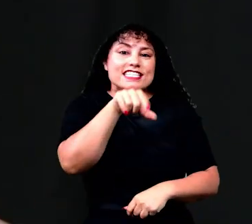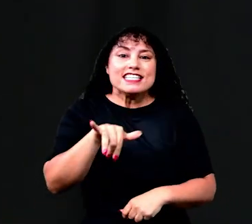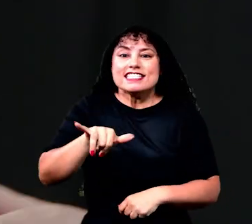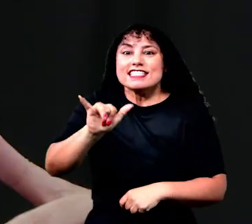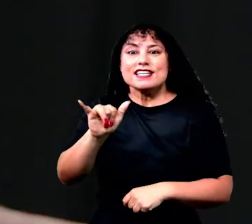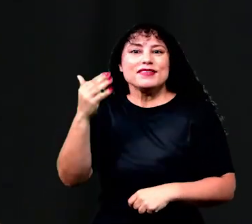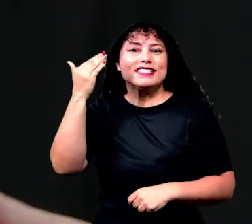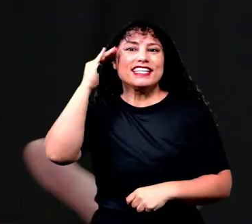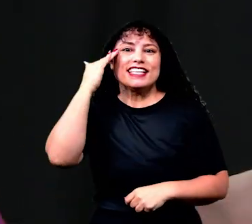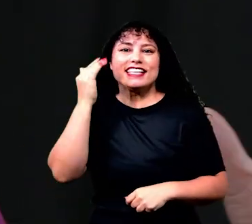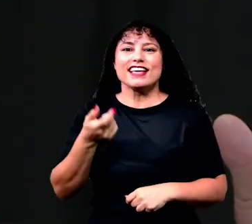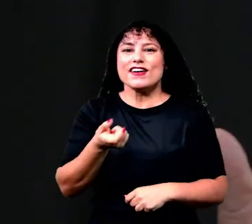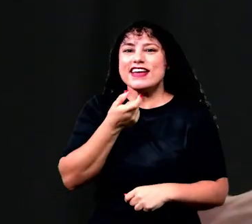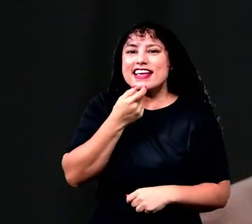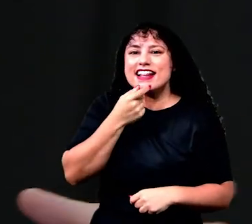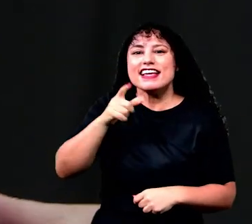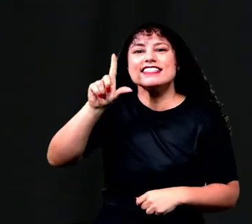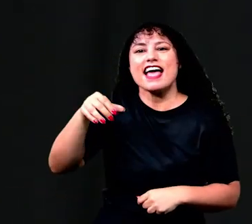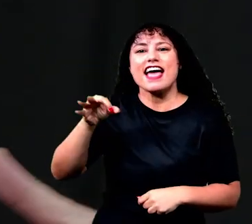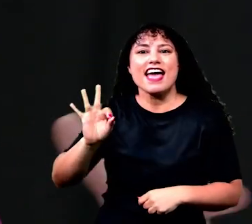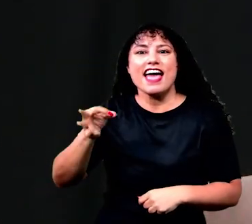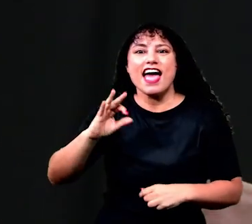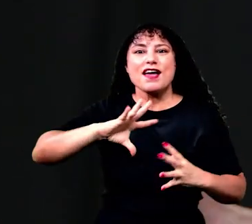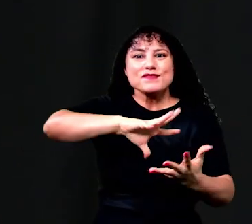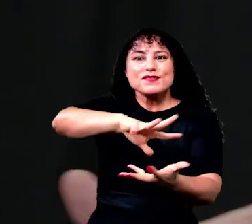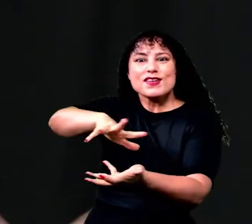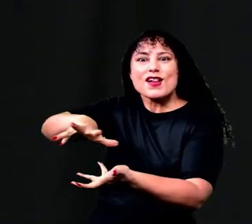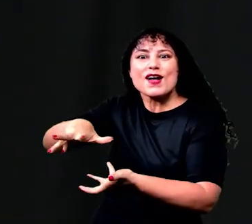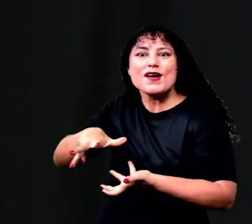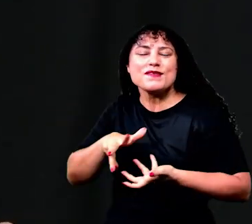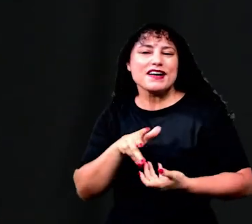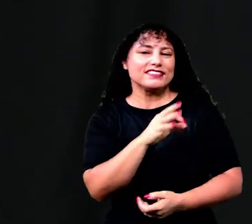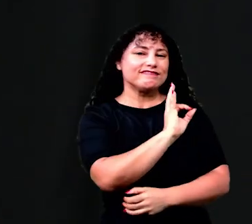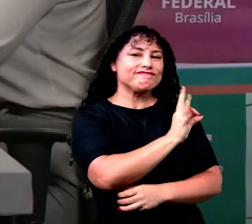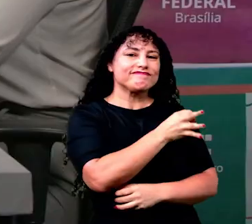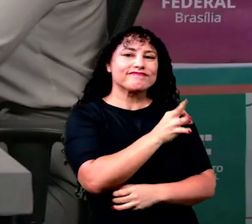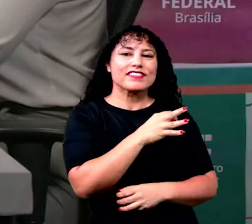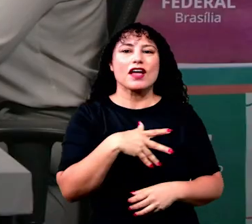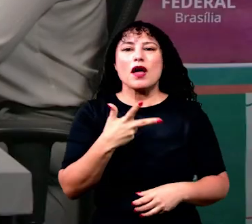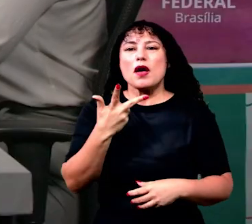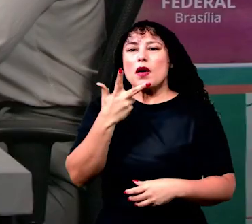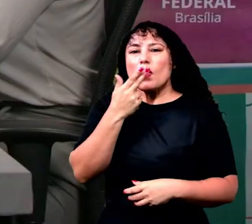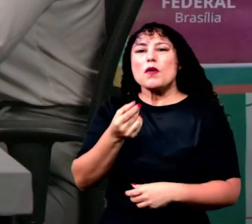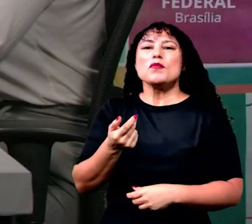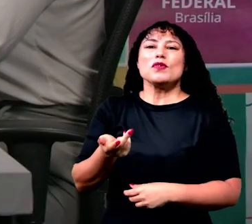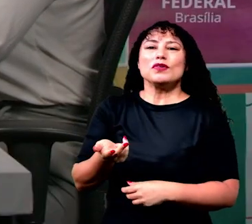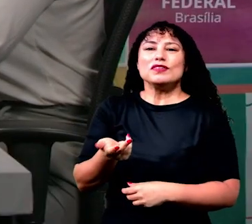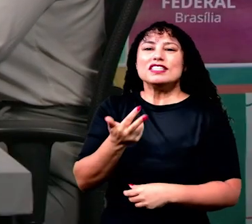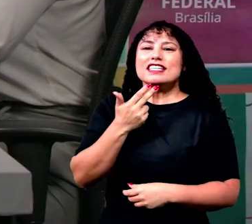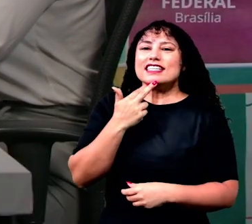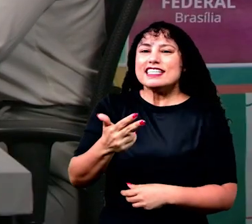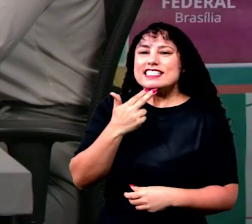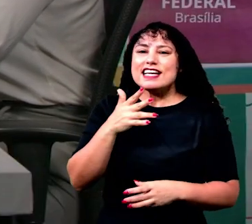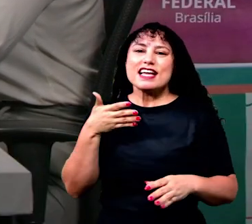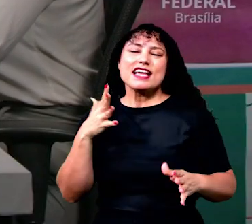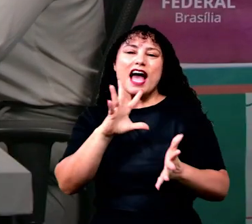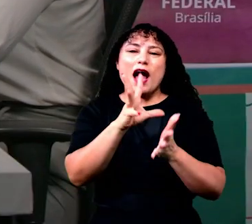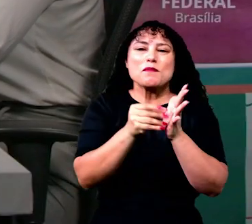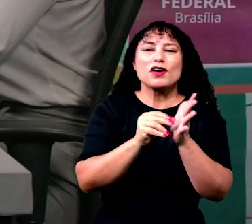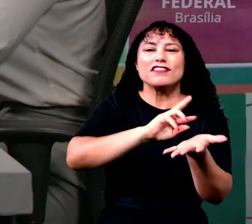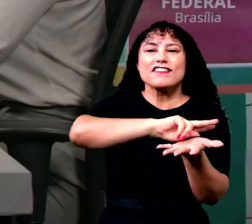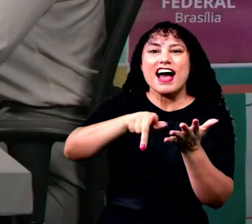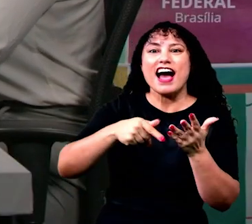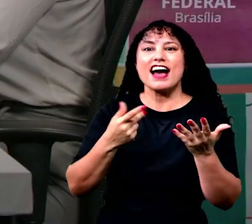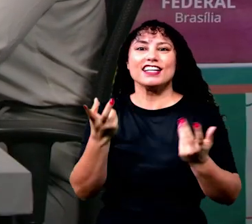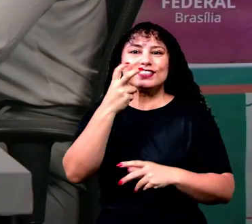e entender o inglês realmente como uma coisa global. Exatamente, Né? como um idioma que aborda diversas